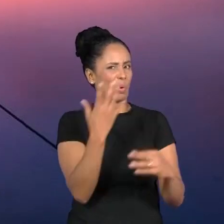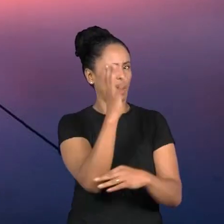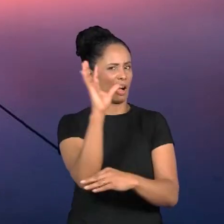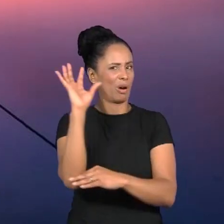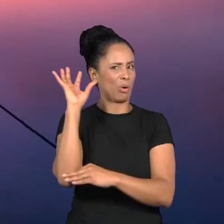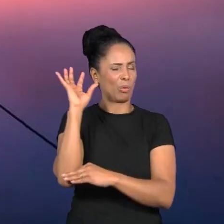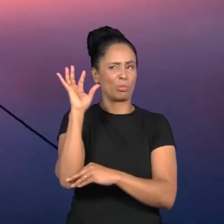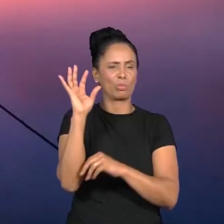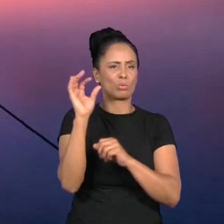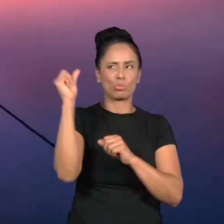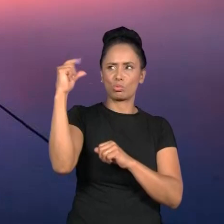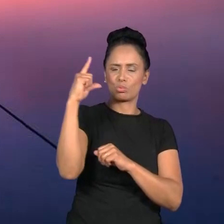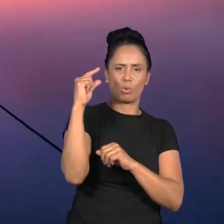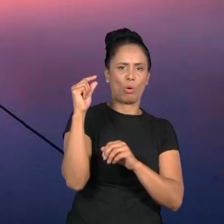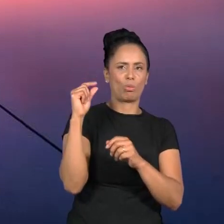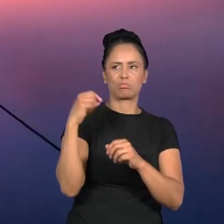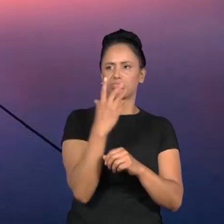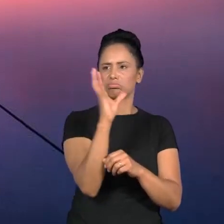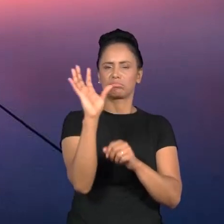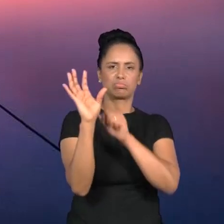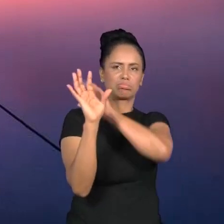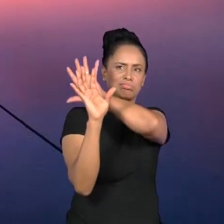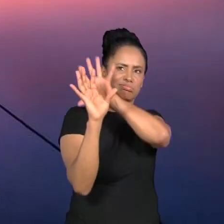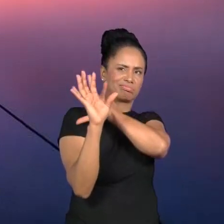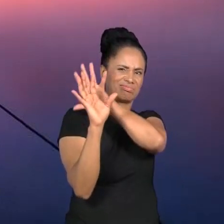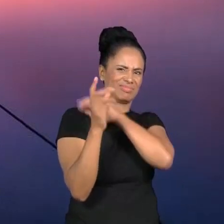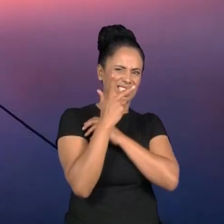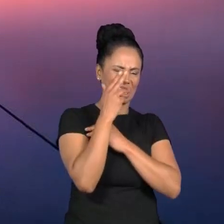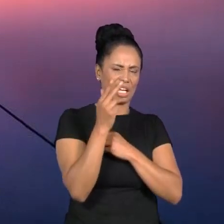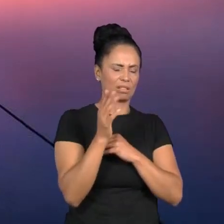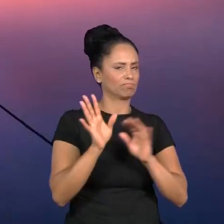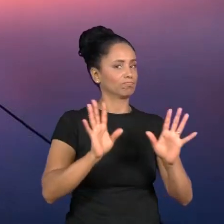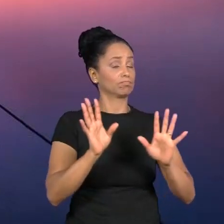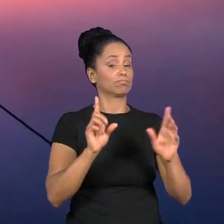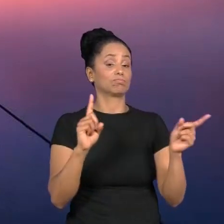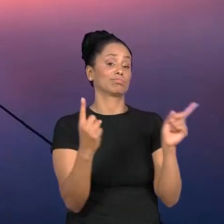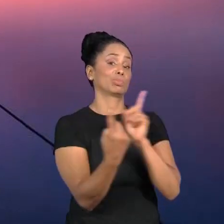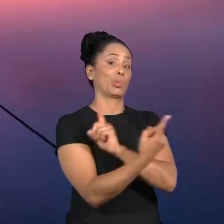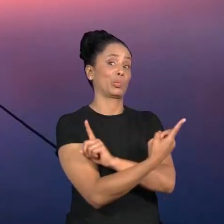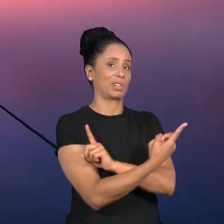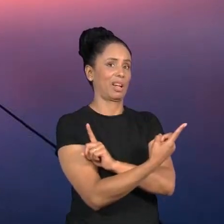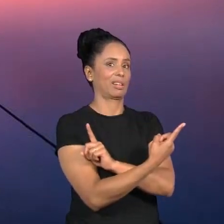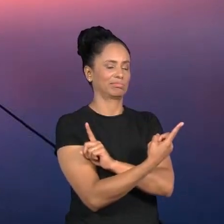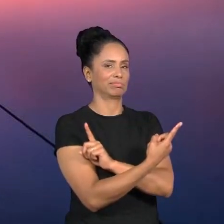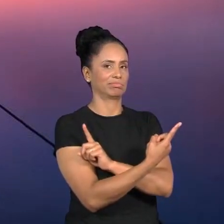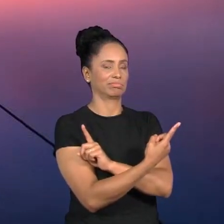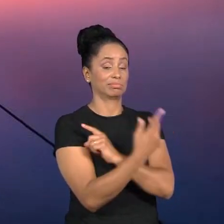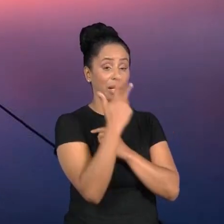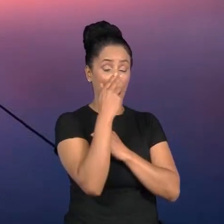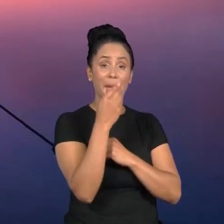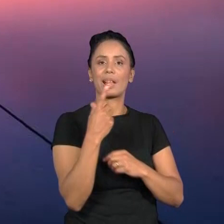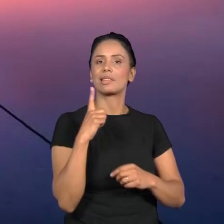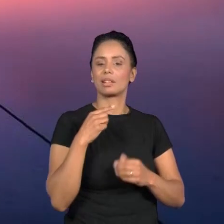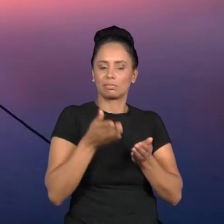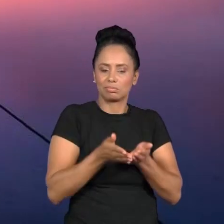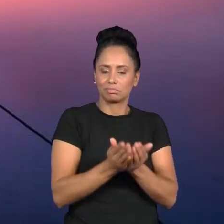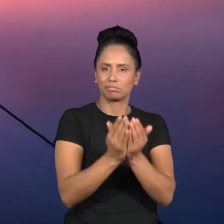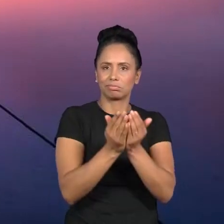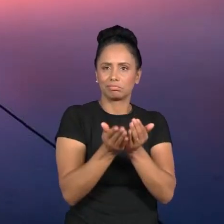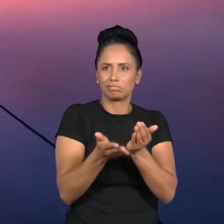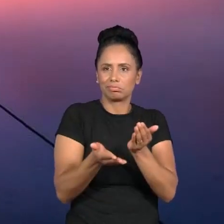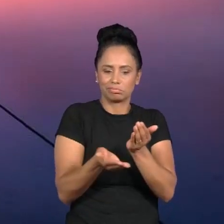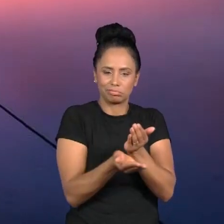o observador, o fotógrafo, aí tirou a foto do lado oposto, parece que a sombra está vindo para frente de fato, porque ele